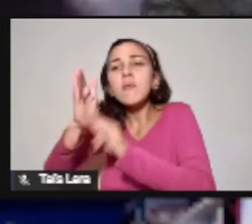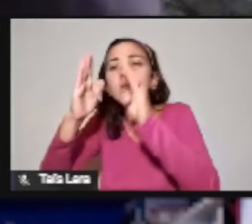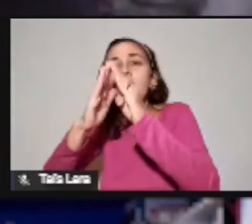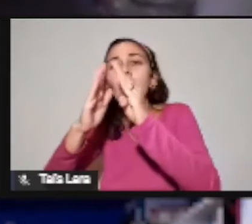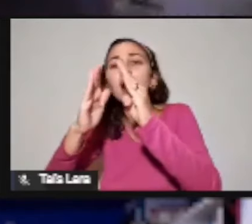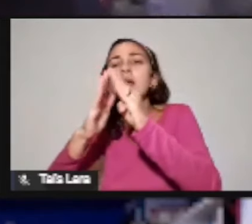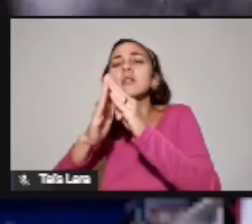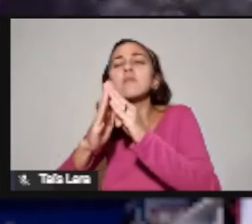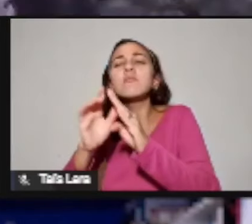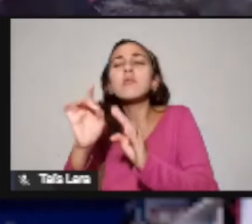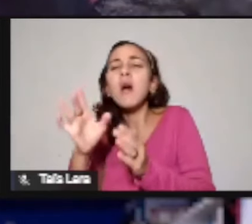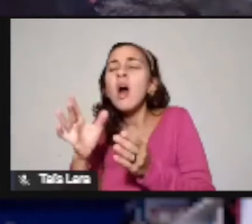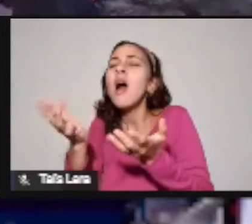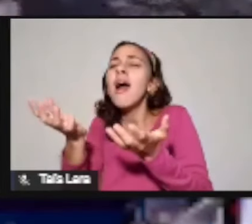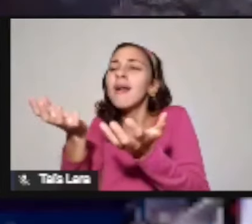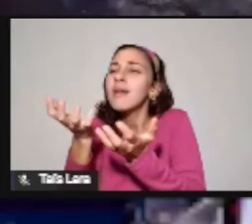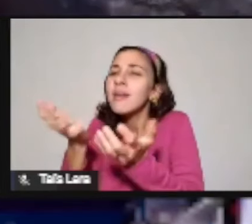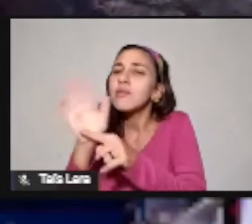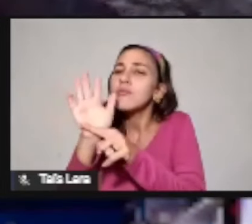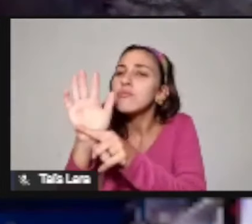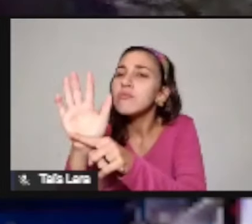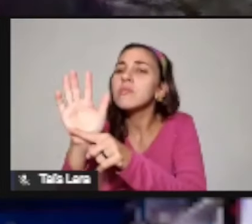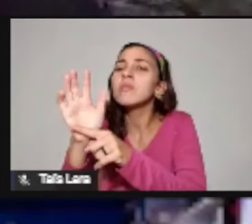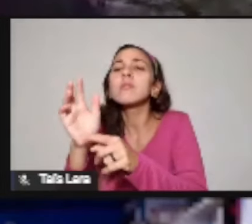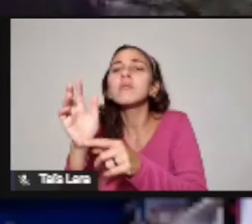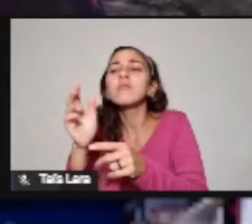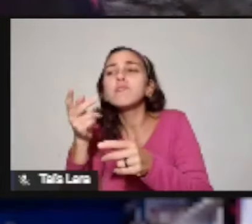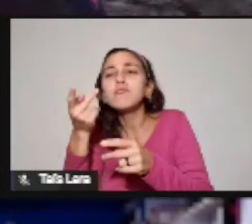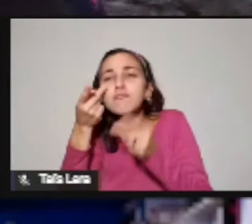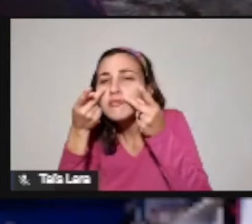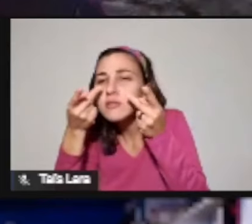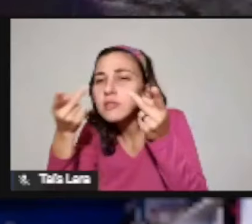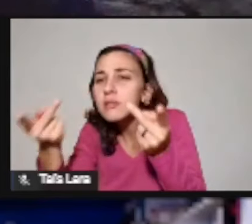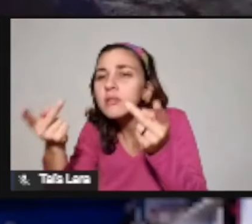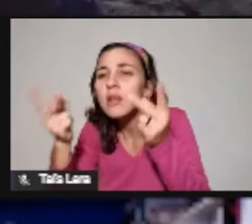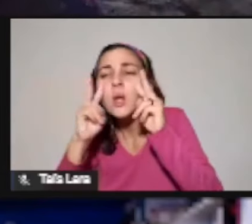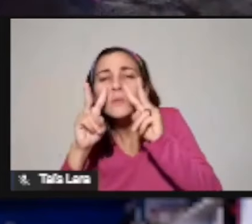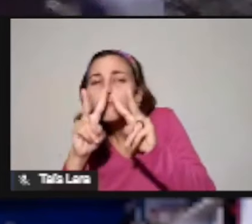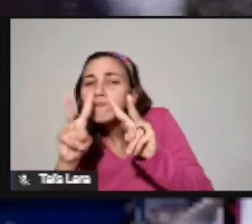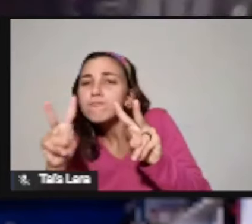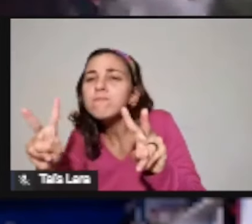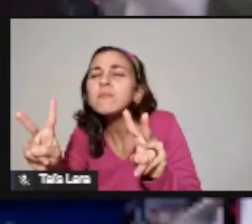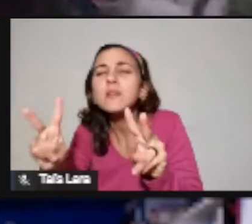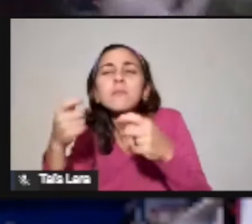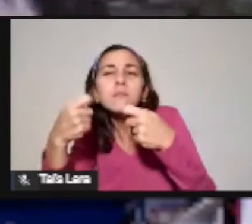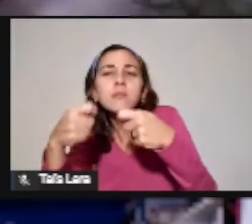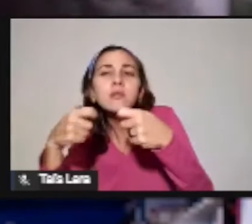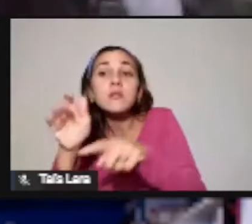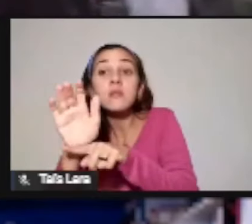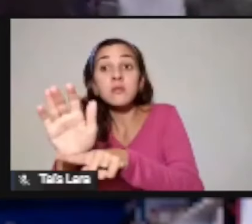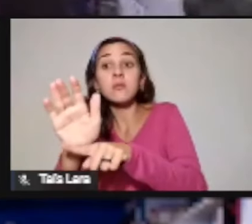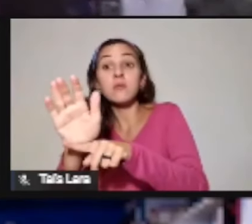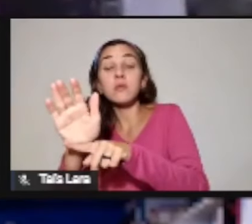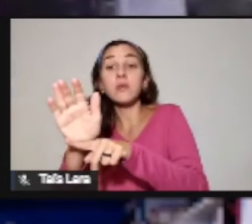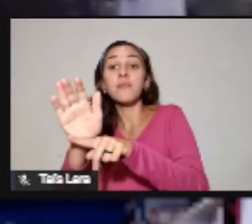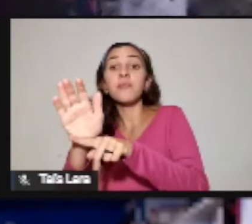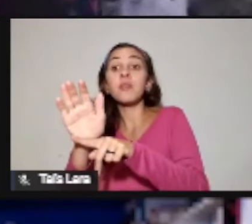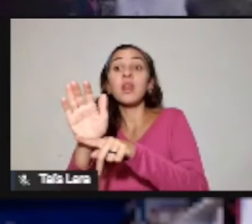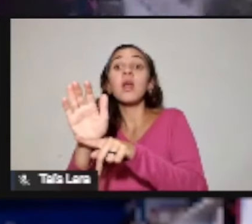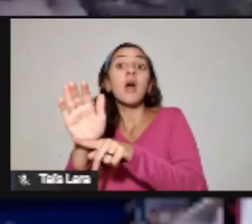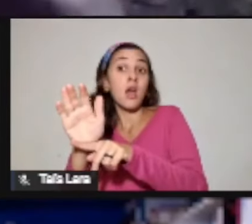já é alguma coisa acontecendo. Ai, Carol, eu já denunciei e não aconteceu nada. Se você acha que aconteceu alguma coisa é só prender as